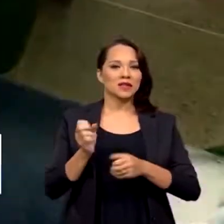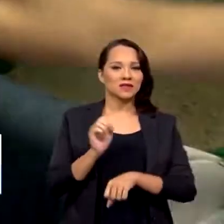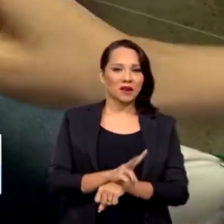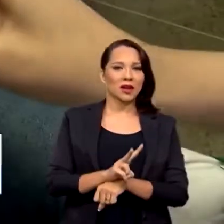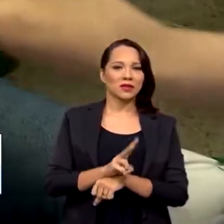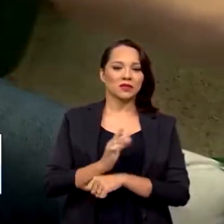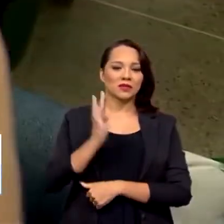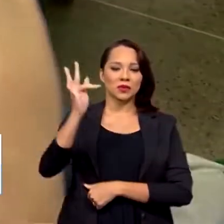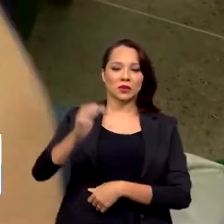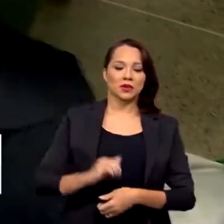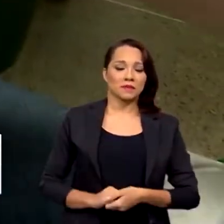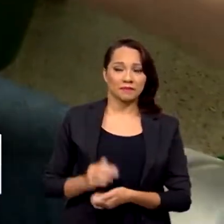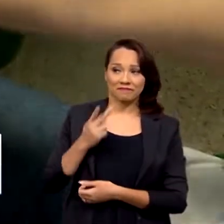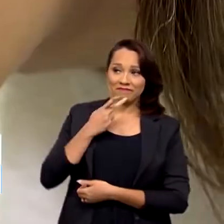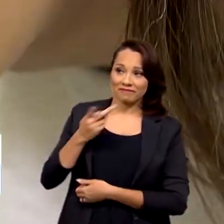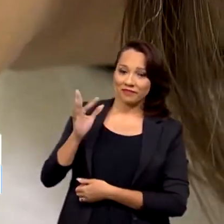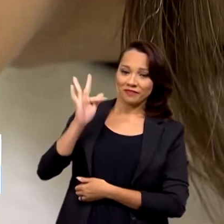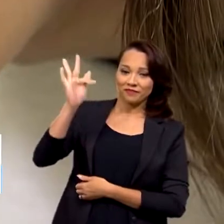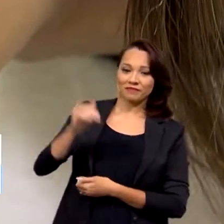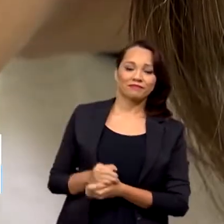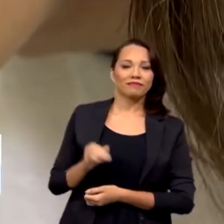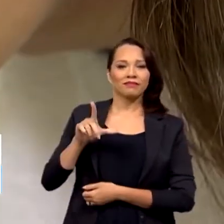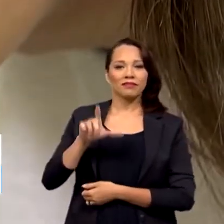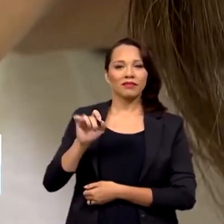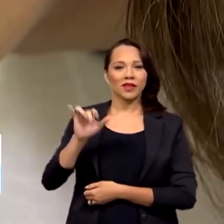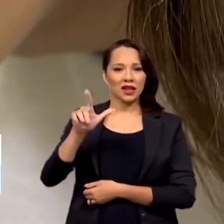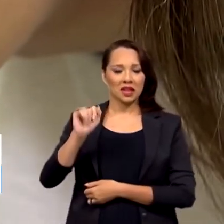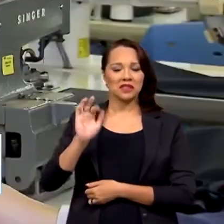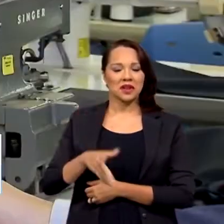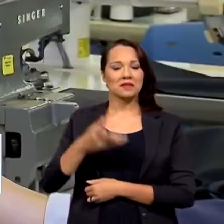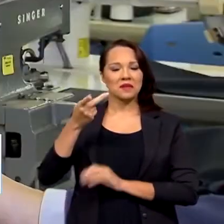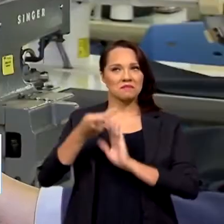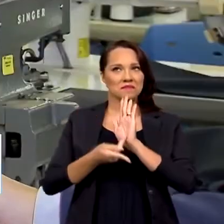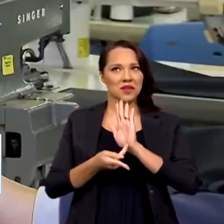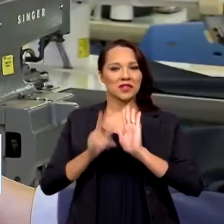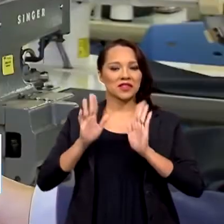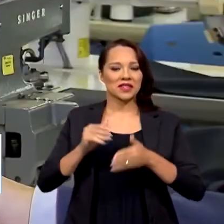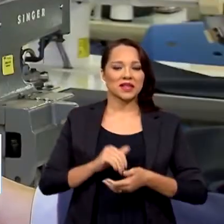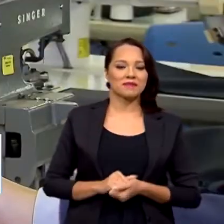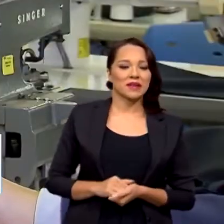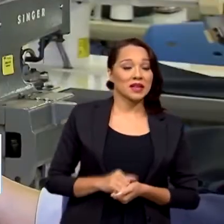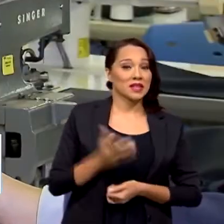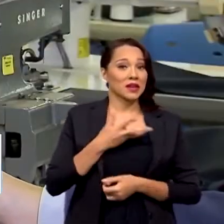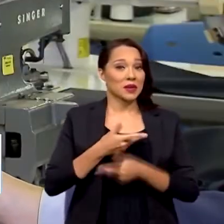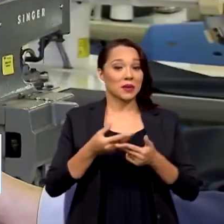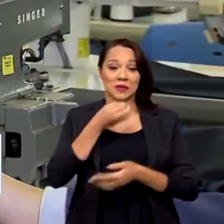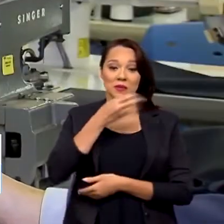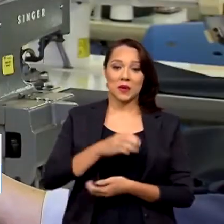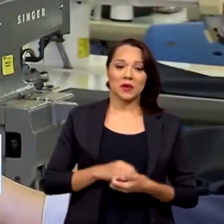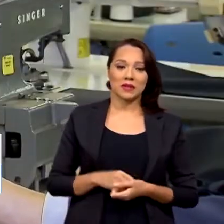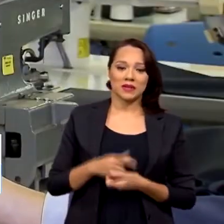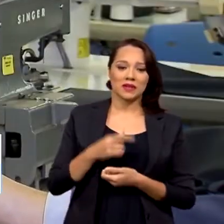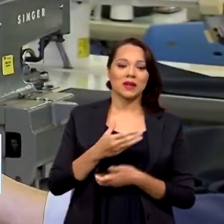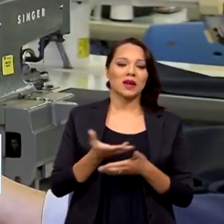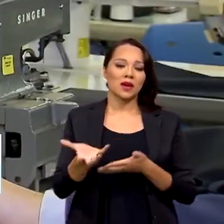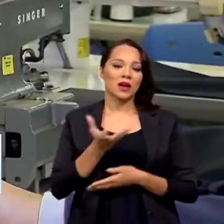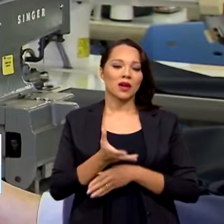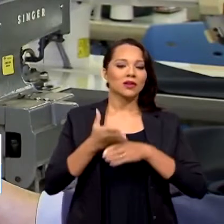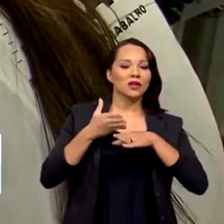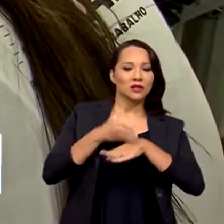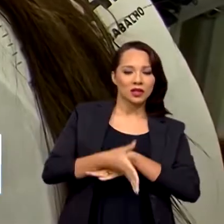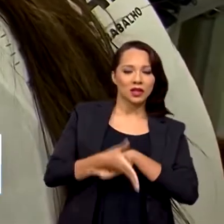futuro. E falando em futuro, a Laila já tem planos. Eu espero coisas muito boas, eu espero desde